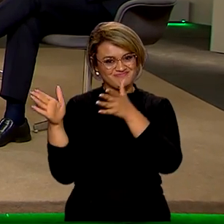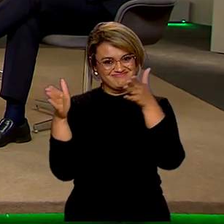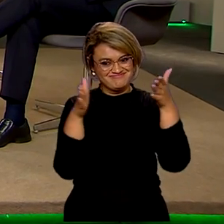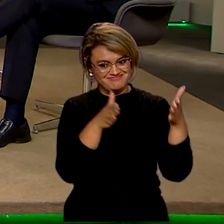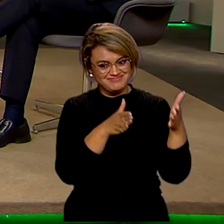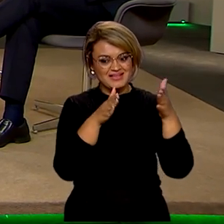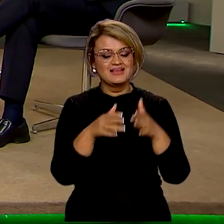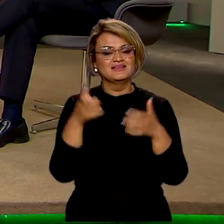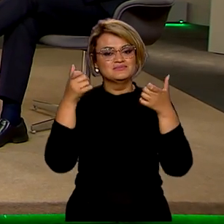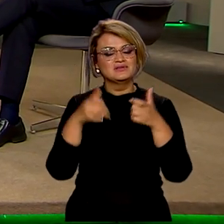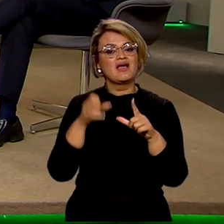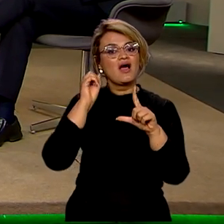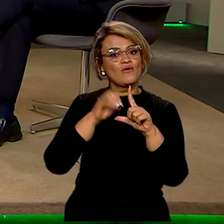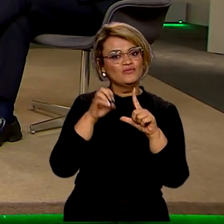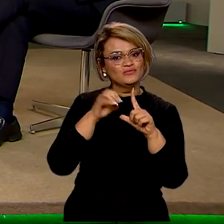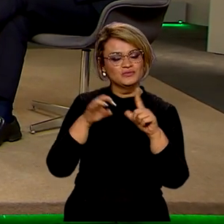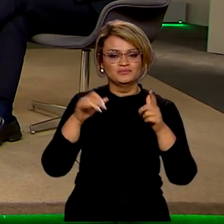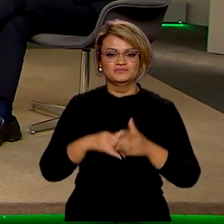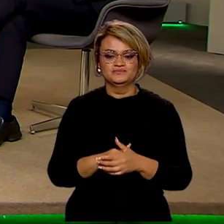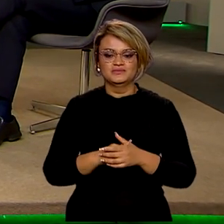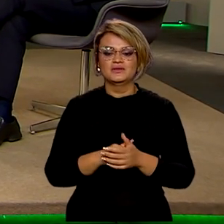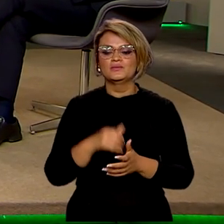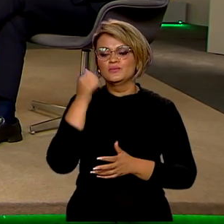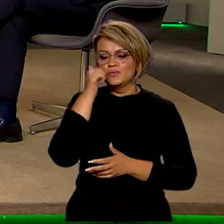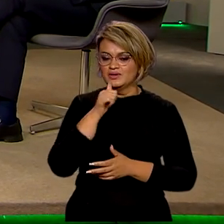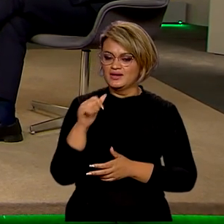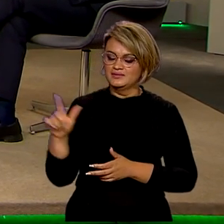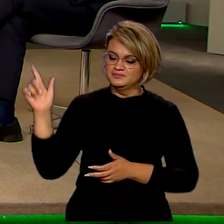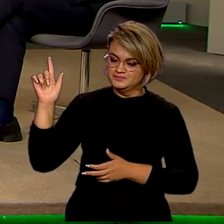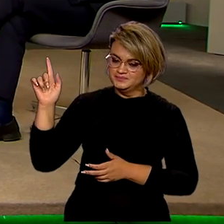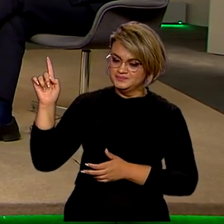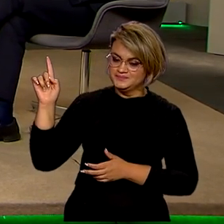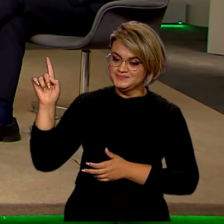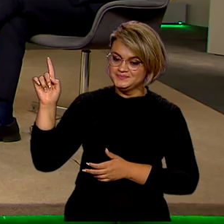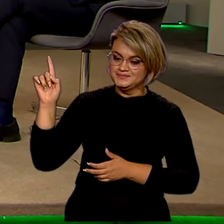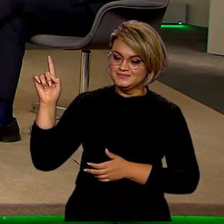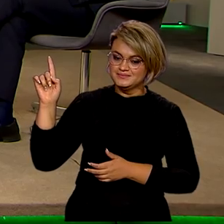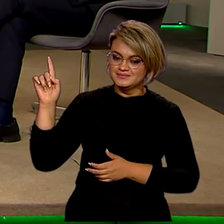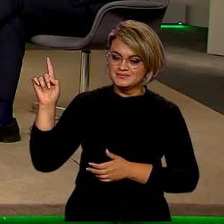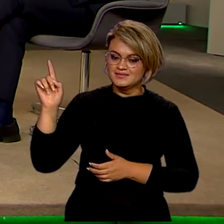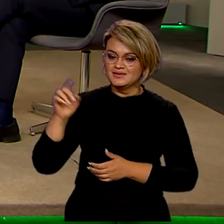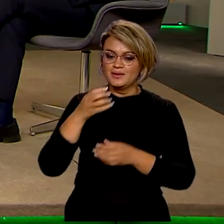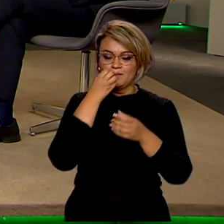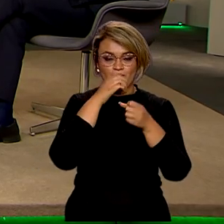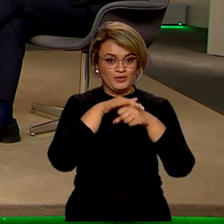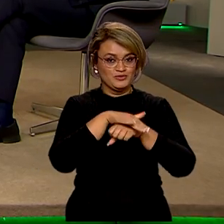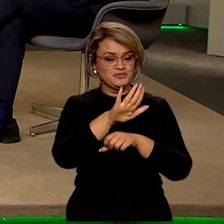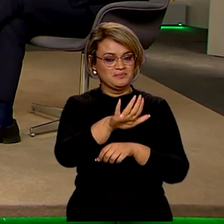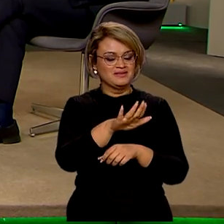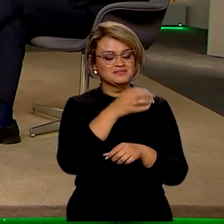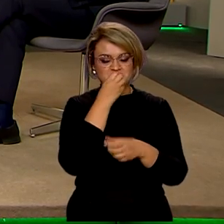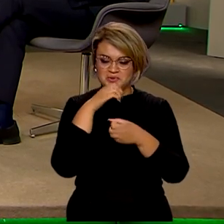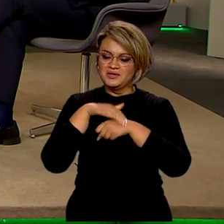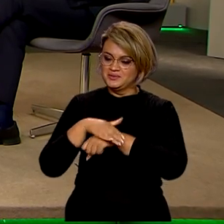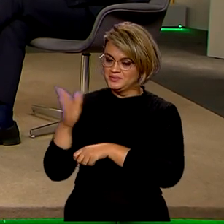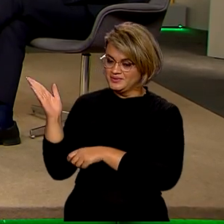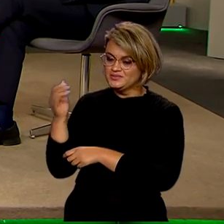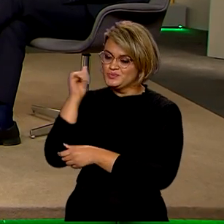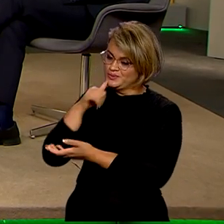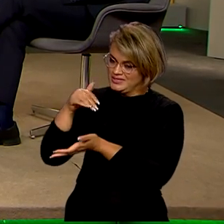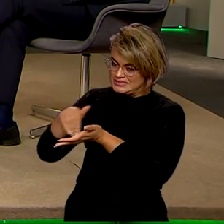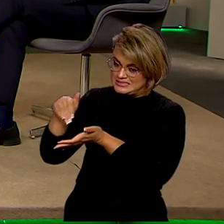marcha, fala ao vivo agora com a gente, é a repórter Gabriela Noronha. Antes de dar boa noite para a Gabriela, muito boa noite, secretária,